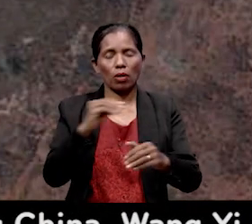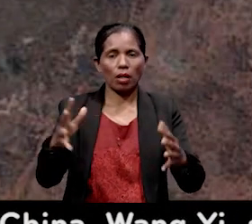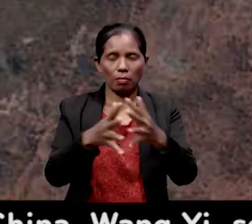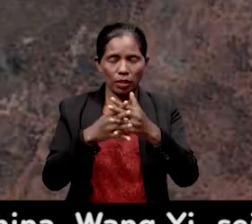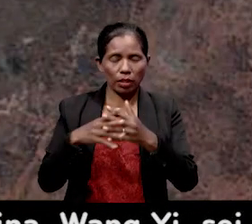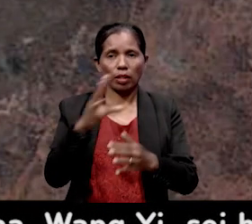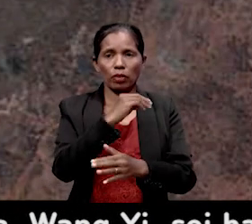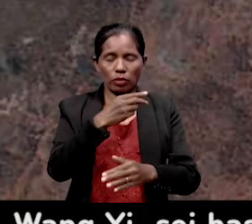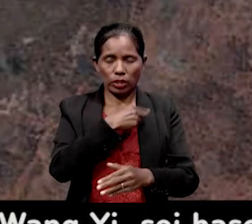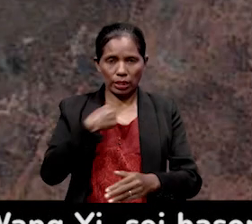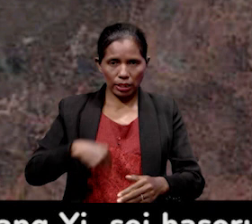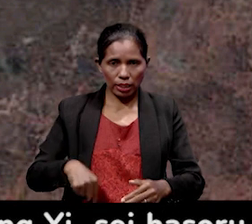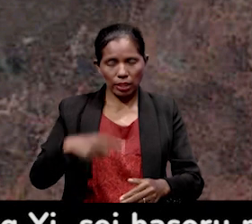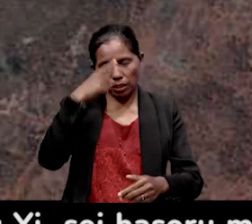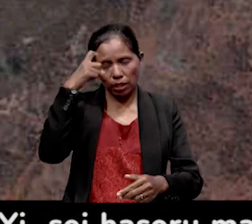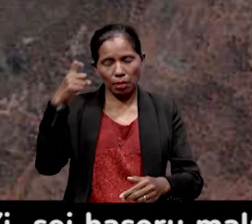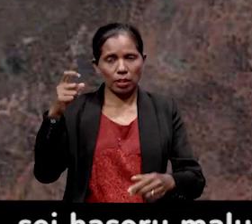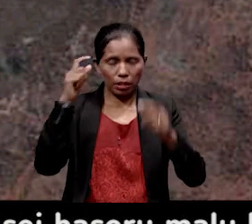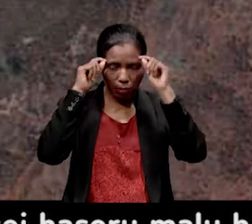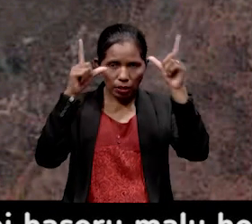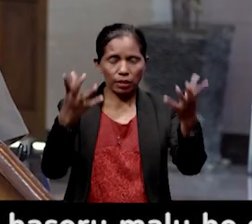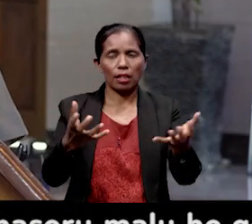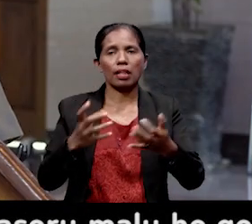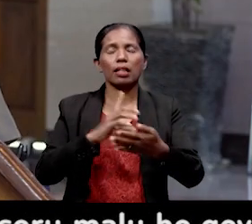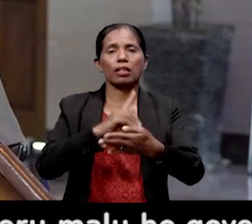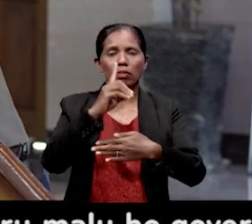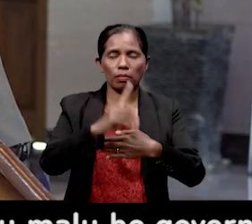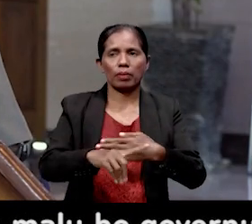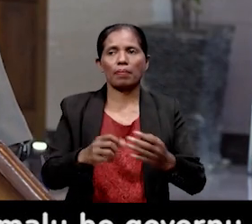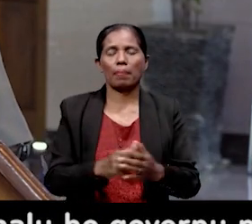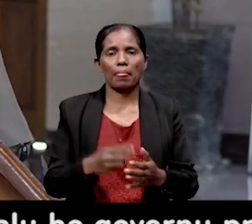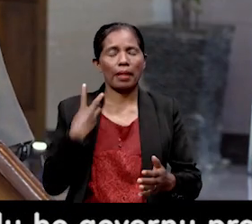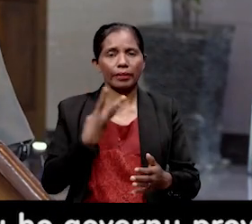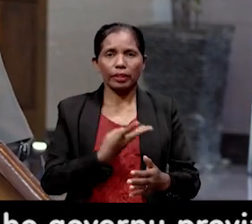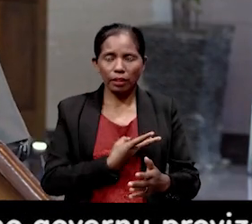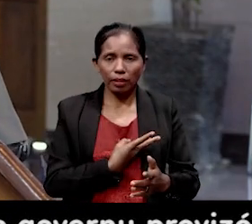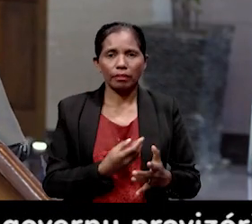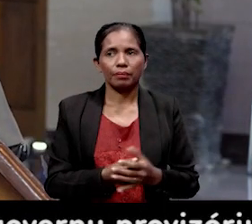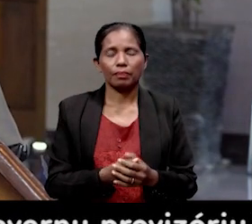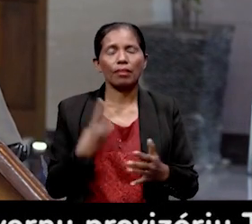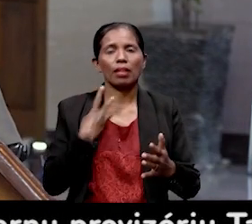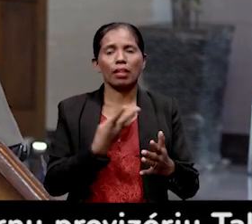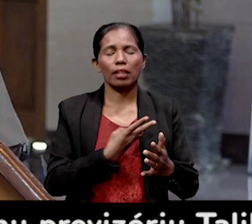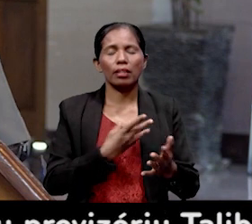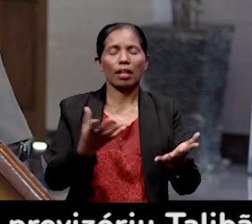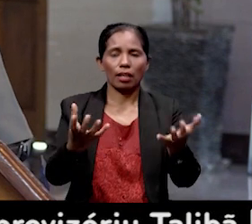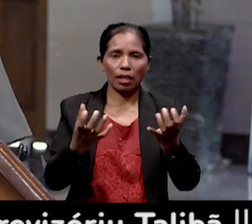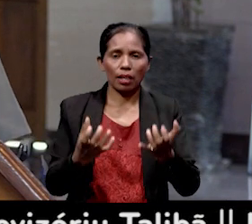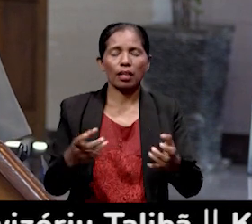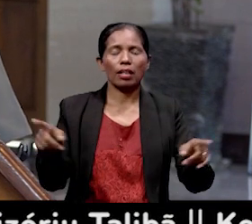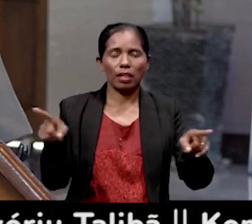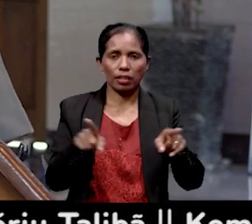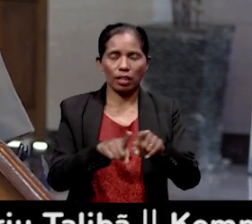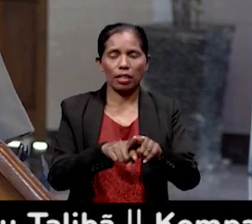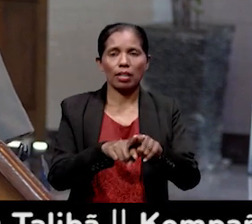China, tama Timor Leste hakarak desenvolvimento. Ta e ba ita ne prinsip magida ne. Ita hakarak sai amigo ba emo